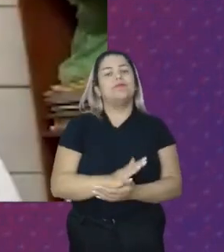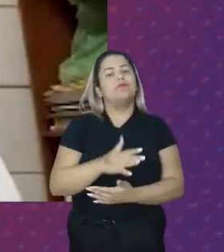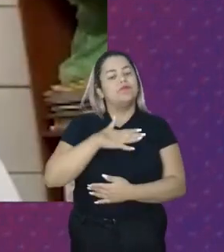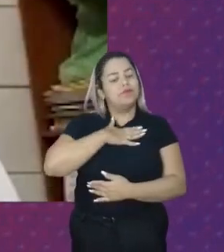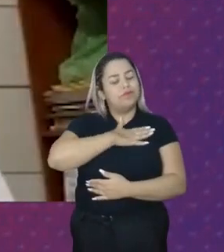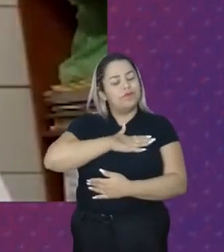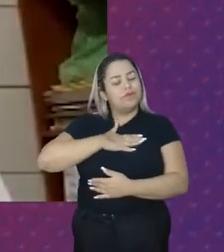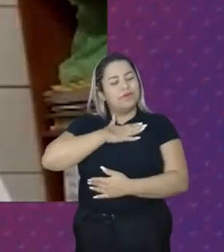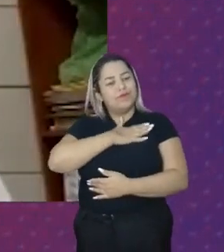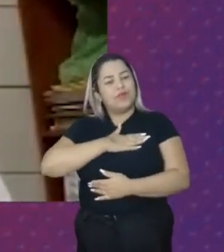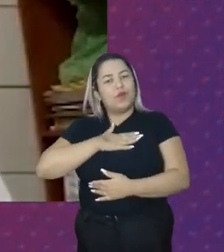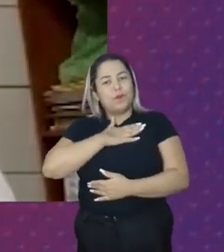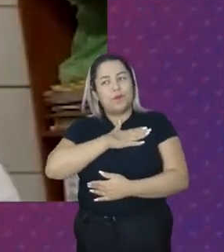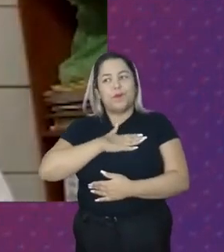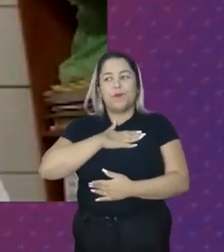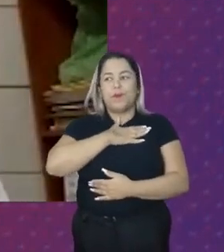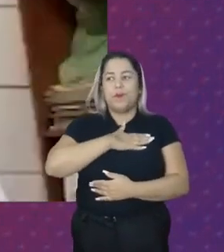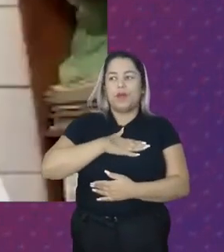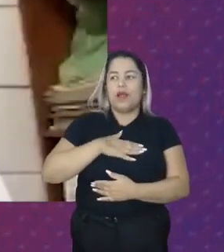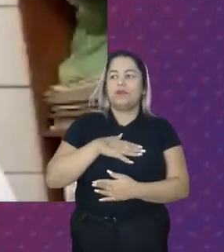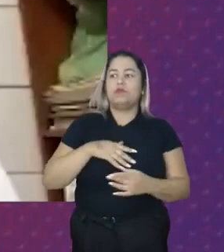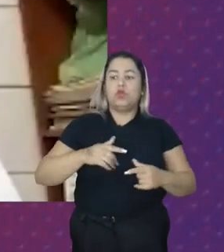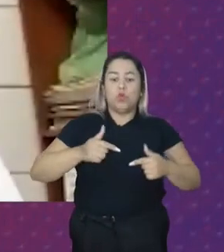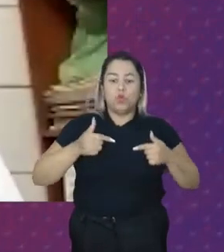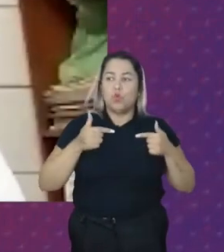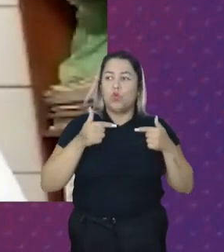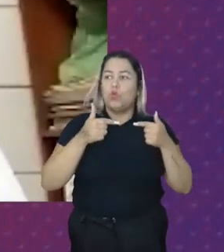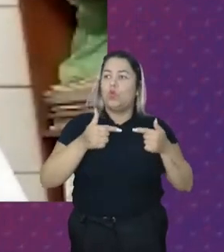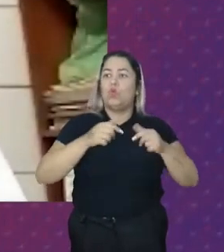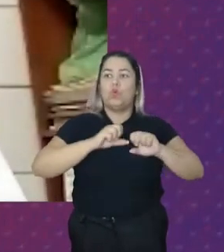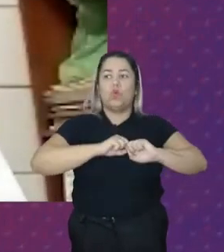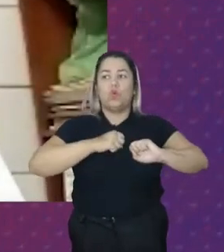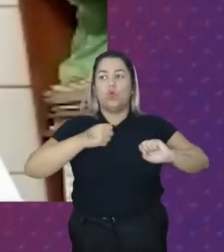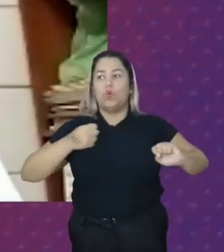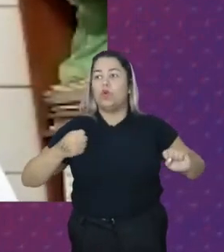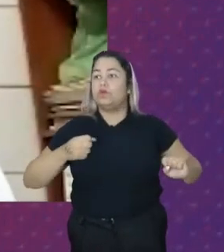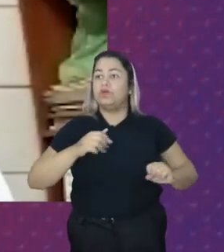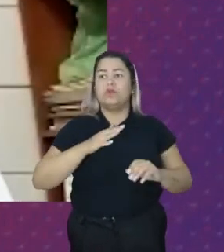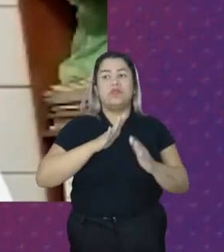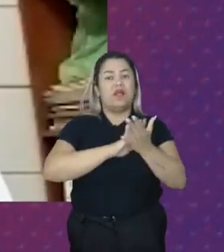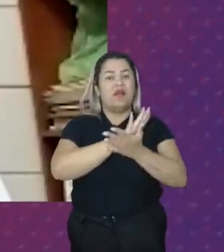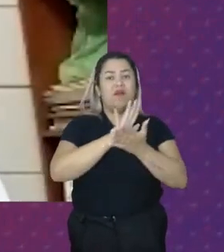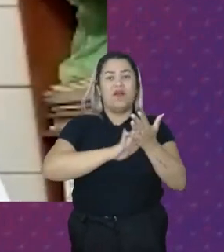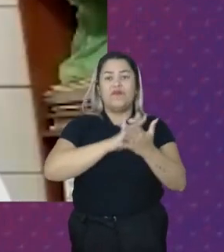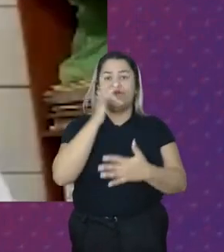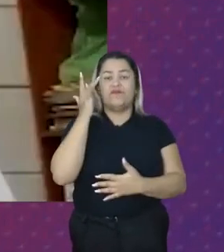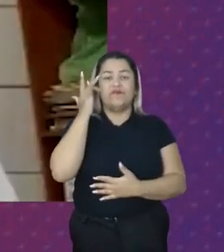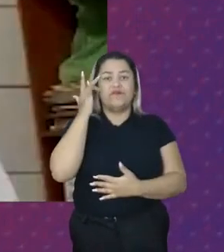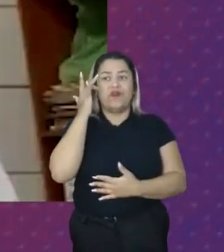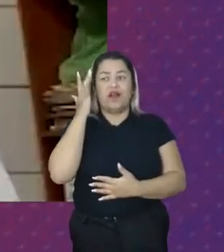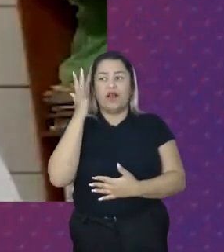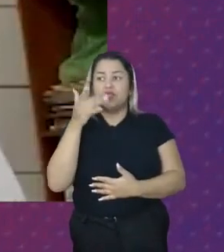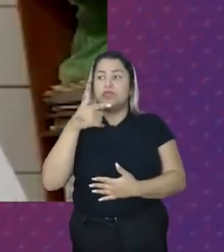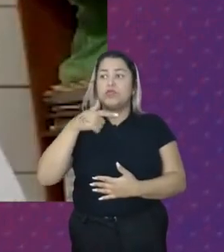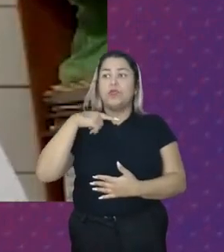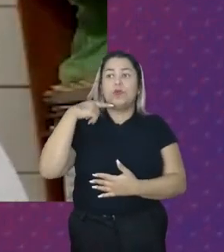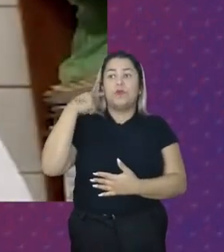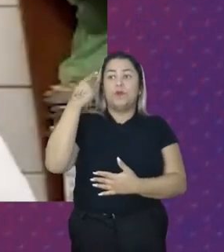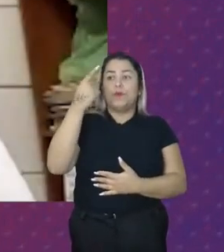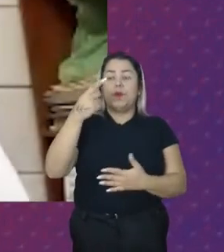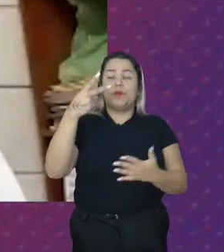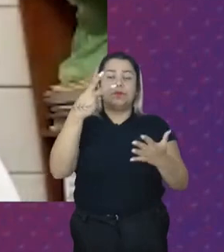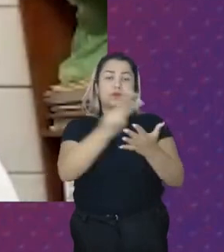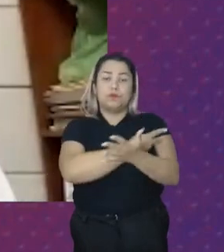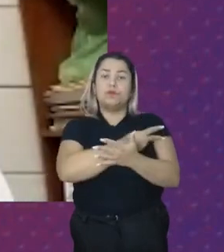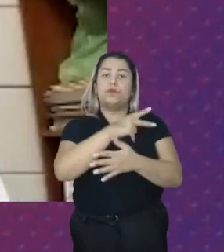honra Para mim É um desafio Muito grande Porque não é fácil Principalmente Depois de tudo Que aconteceu no